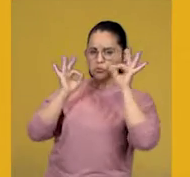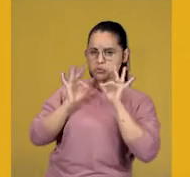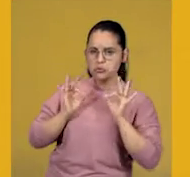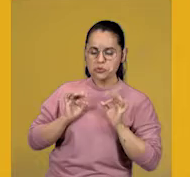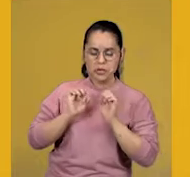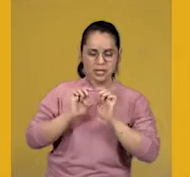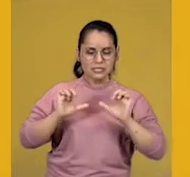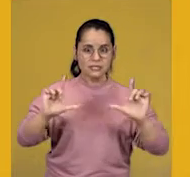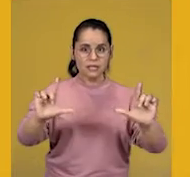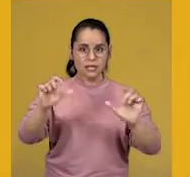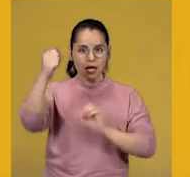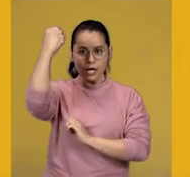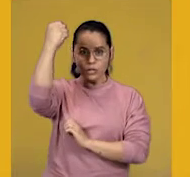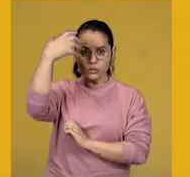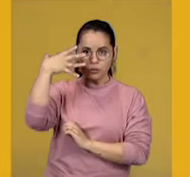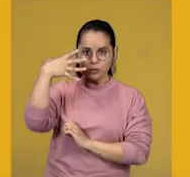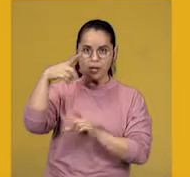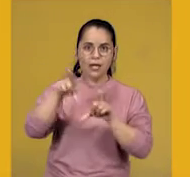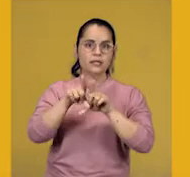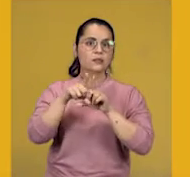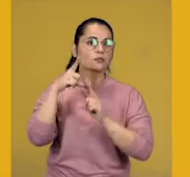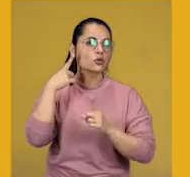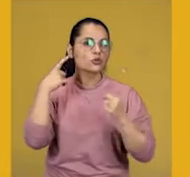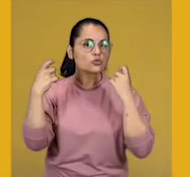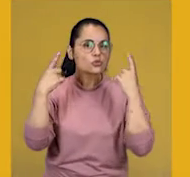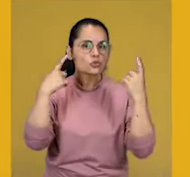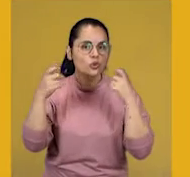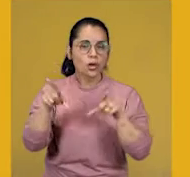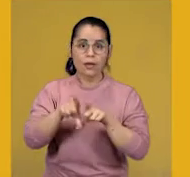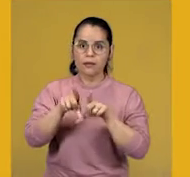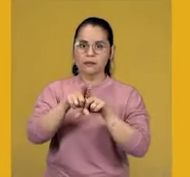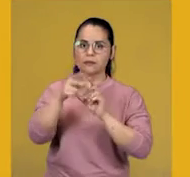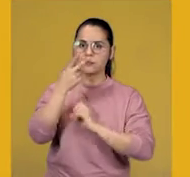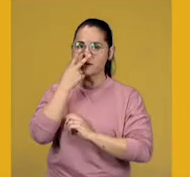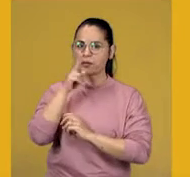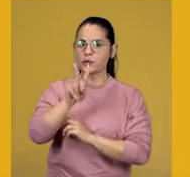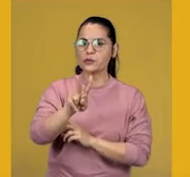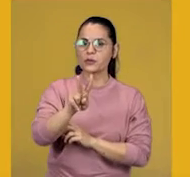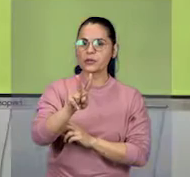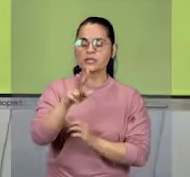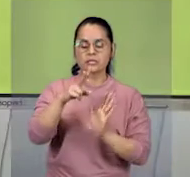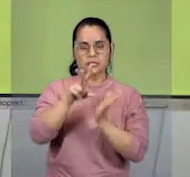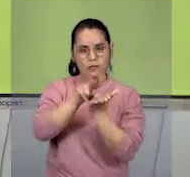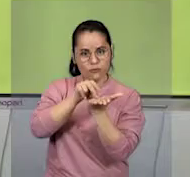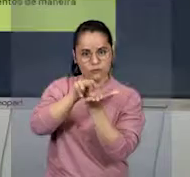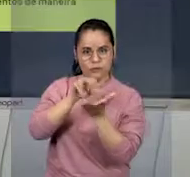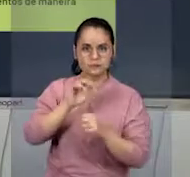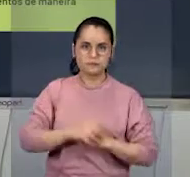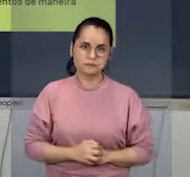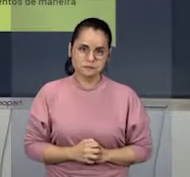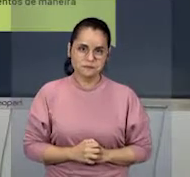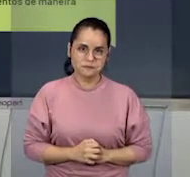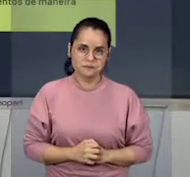cenário, iluminação e sonoplastia, e reconhecer seus vocabulários.